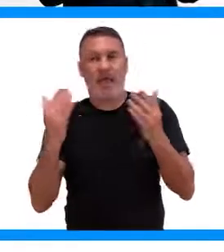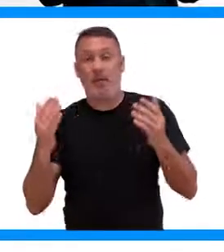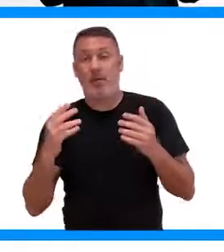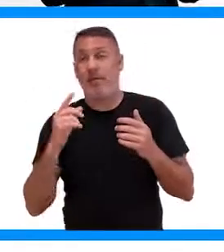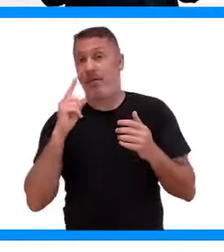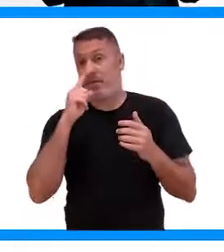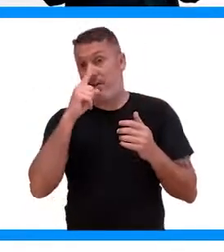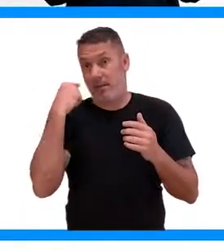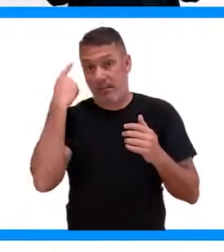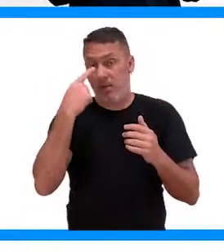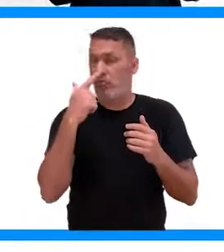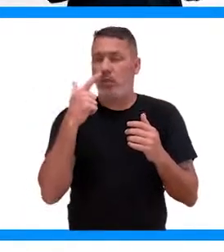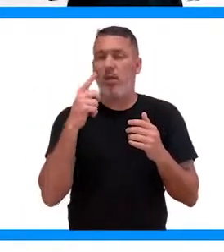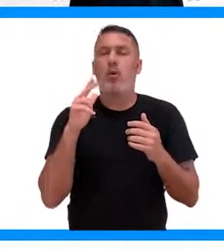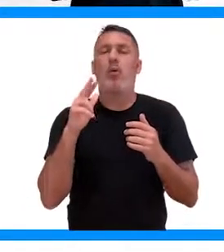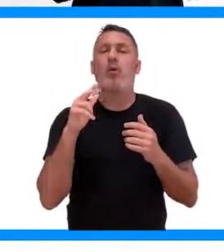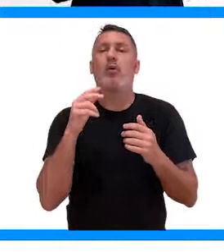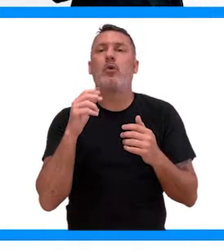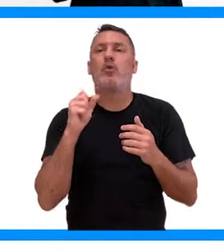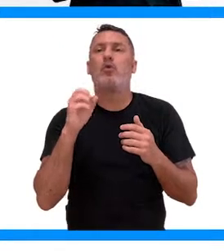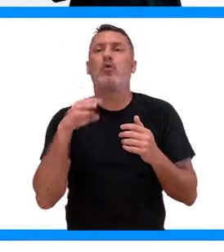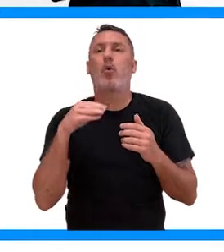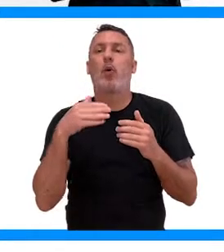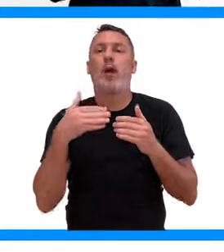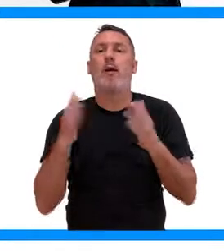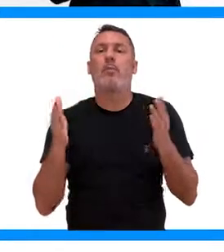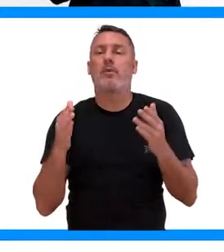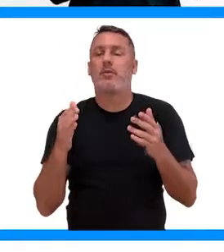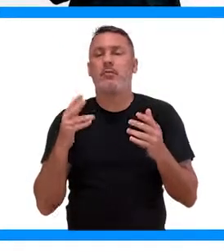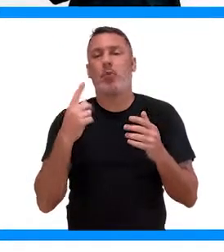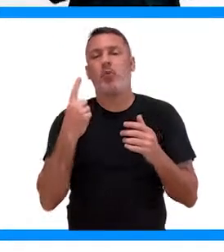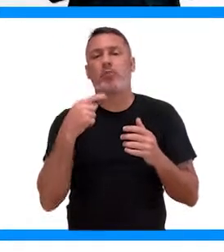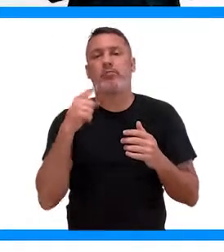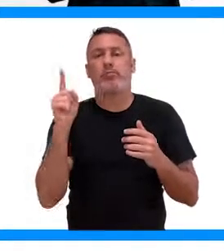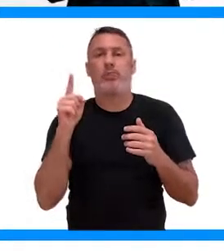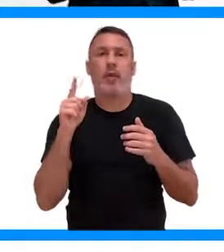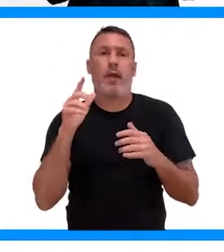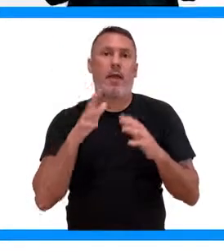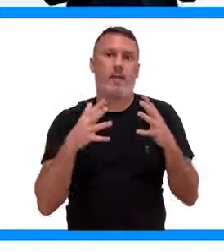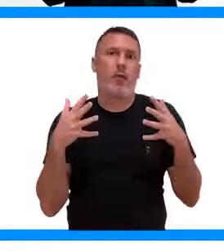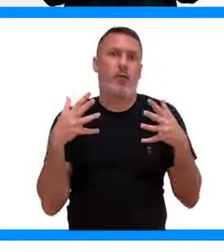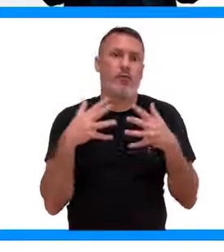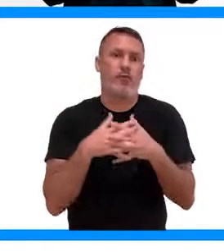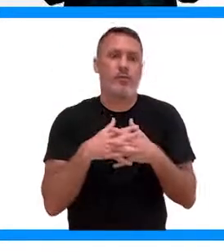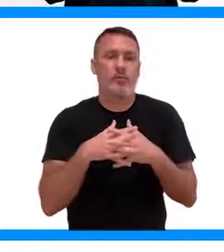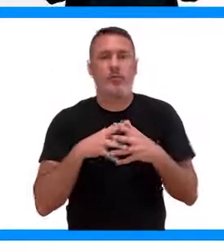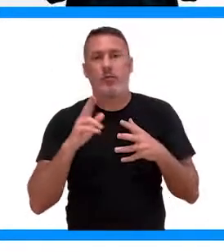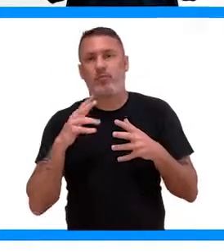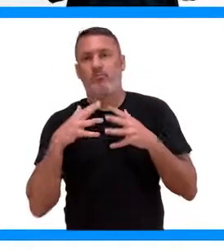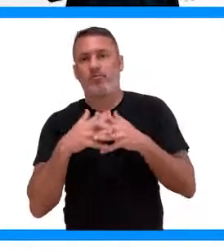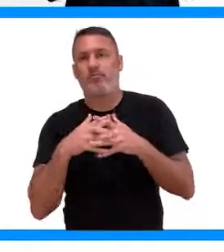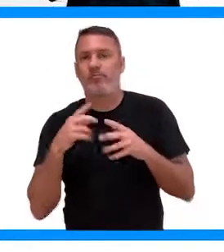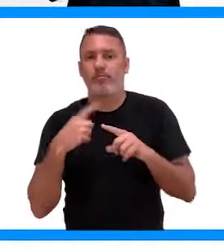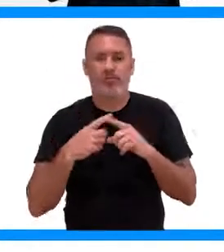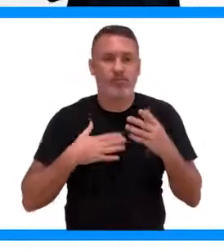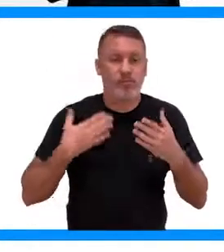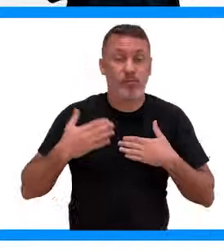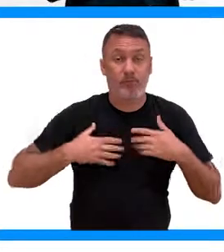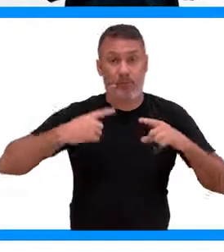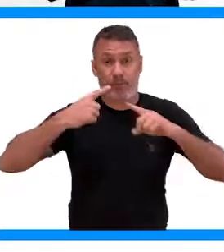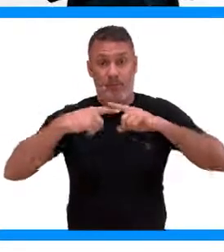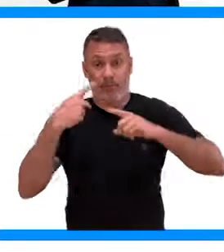não tem o som aberto, só tem um acento. E aí, às vezes confunde um pouquinho, porque como